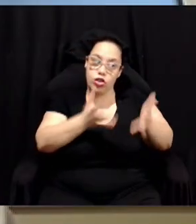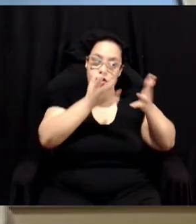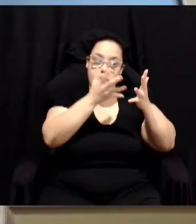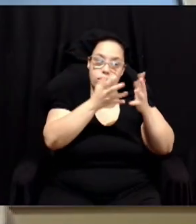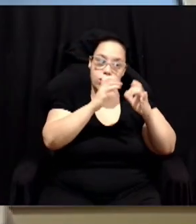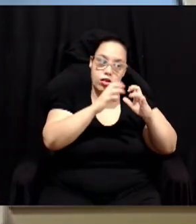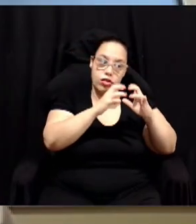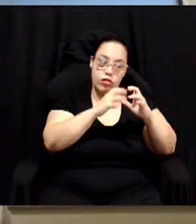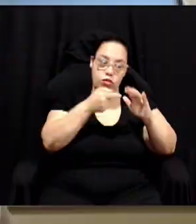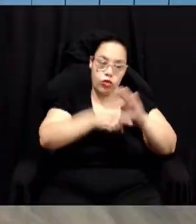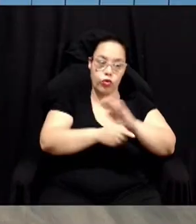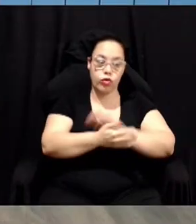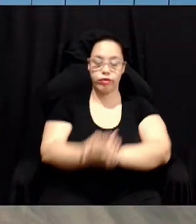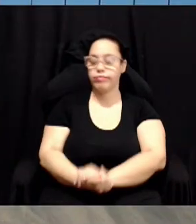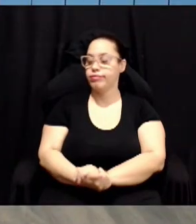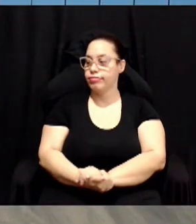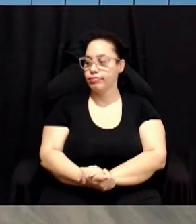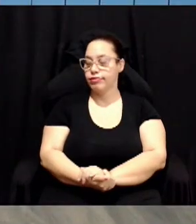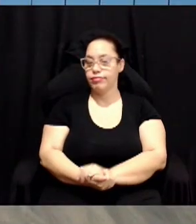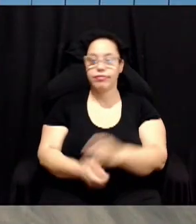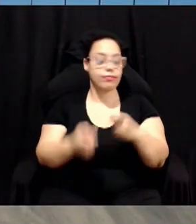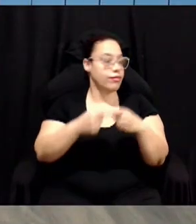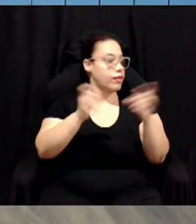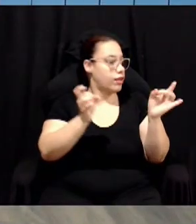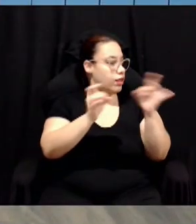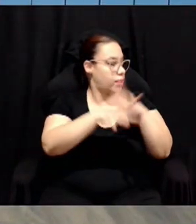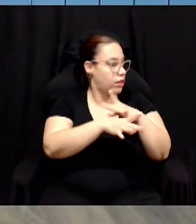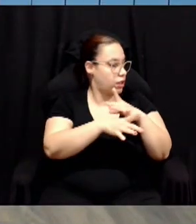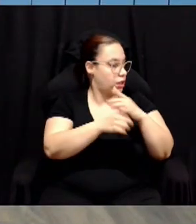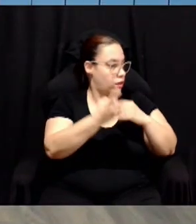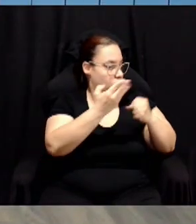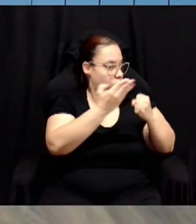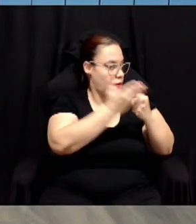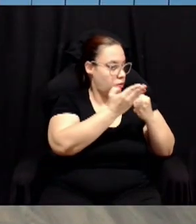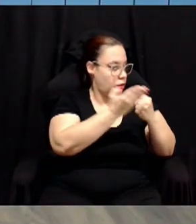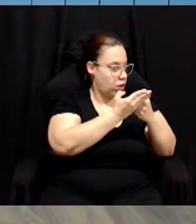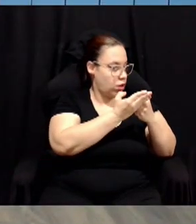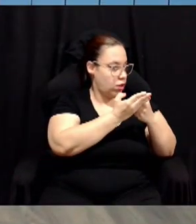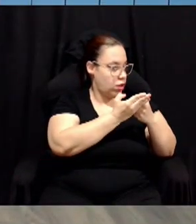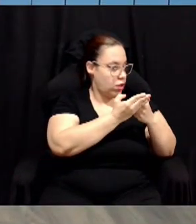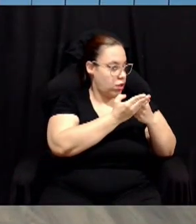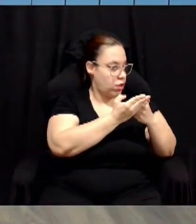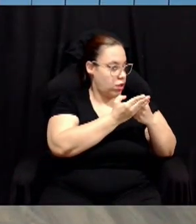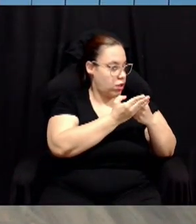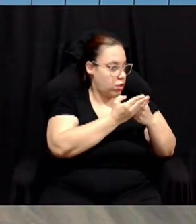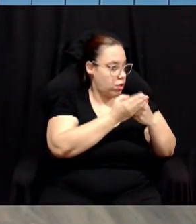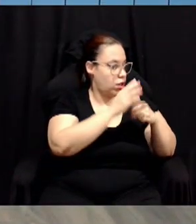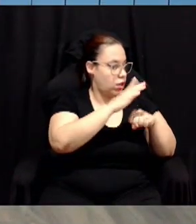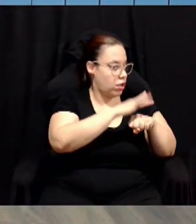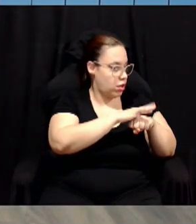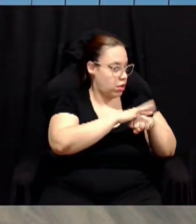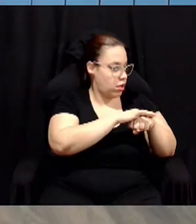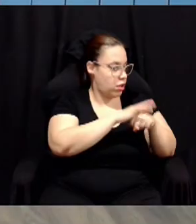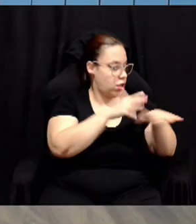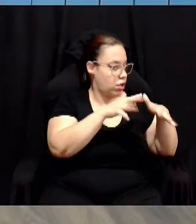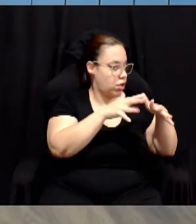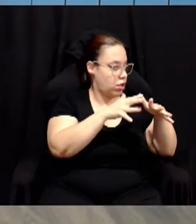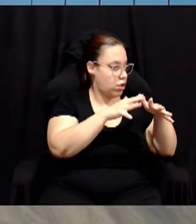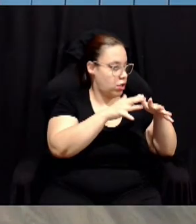profunda. Doutor, para a gente encerrar então esse primeiro bloco, a doença de Parkinson ainda ela é